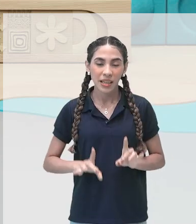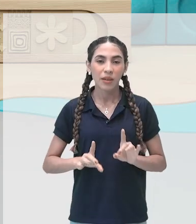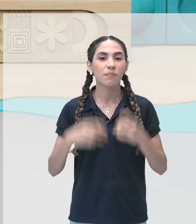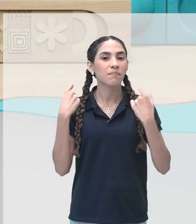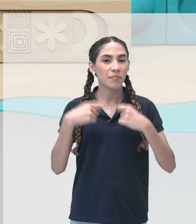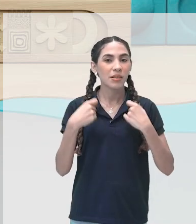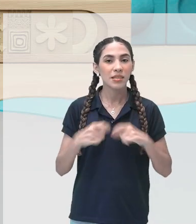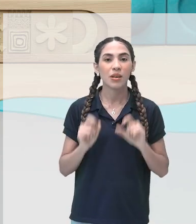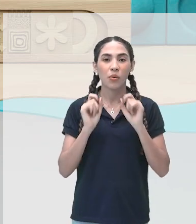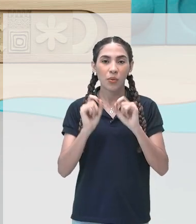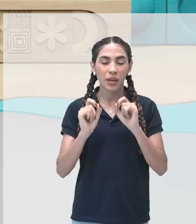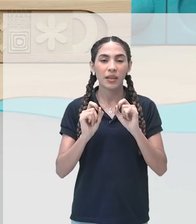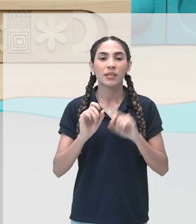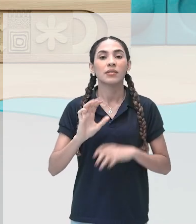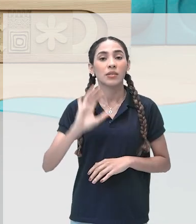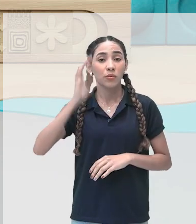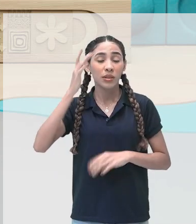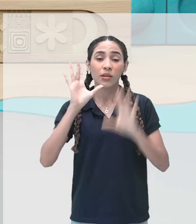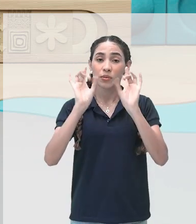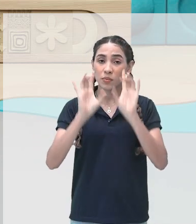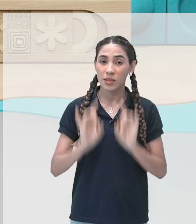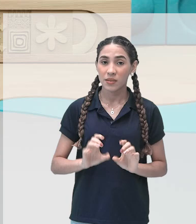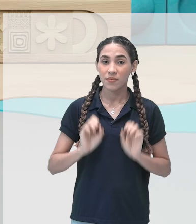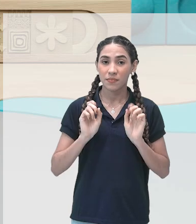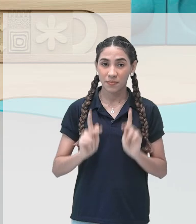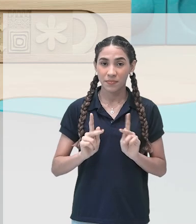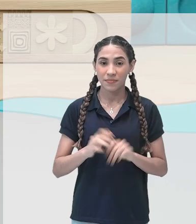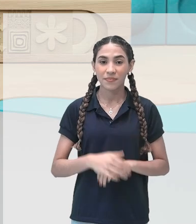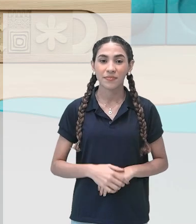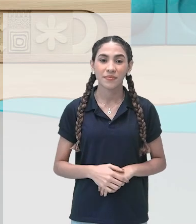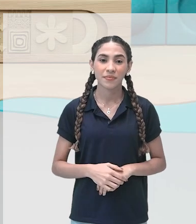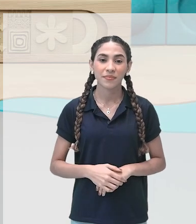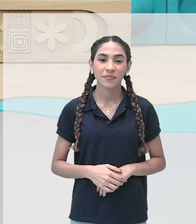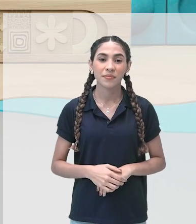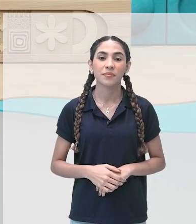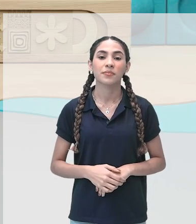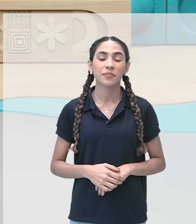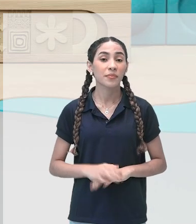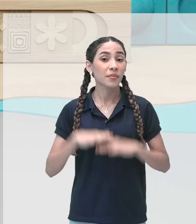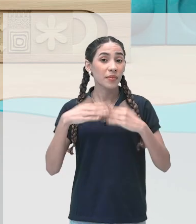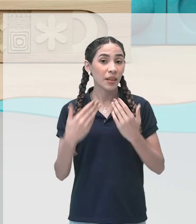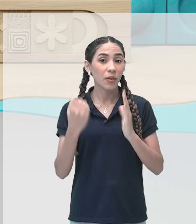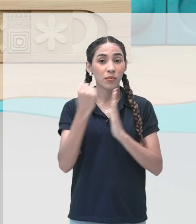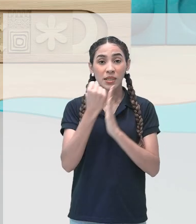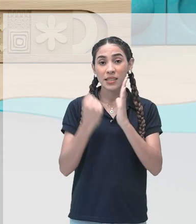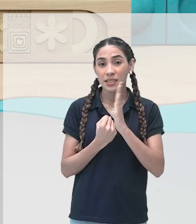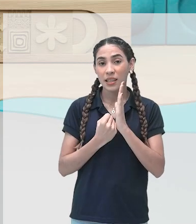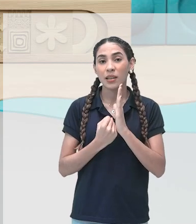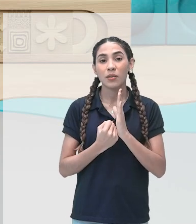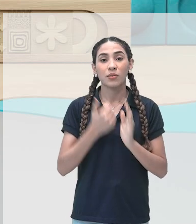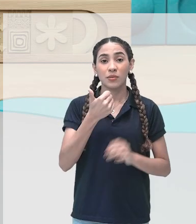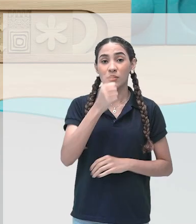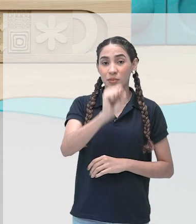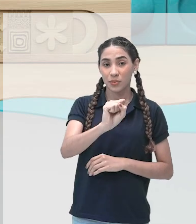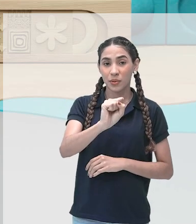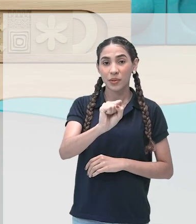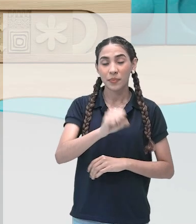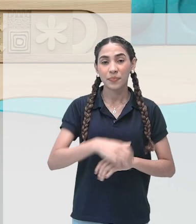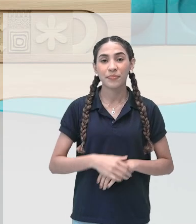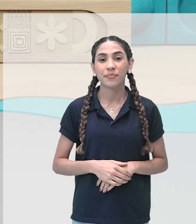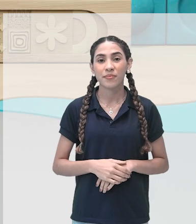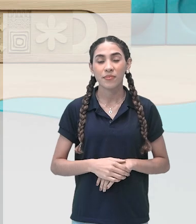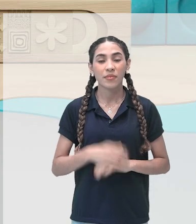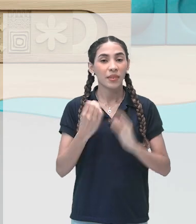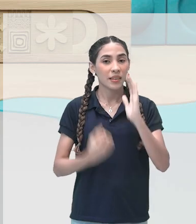que precisa de situações específicas. Avançando, foi somente no século XVIII,